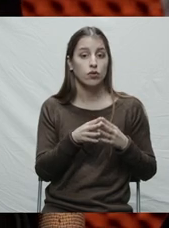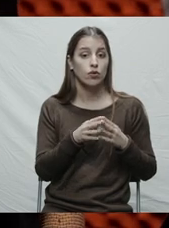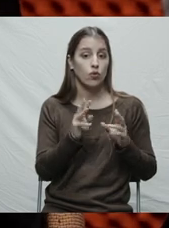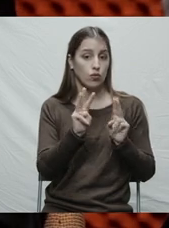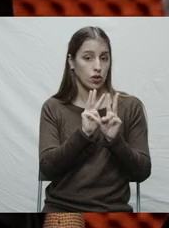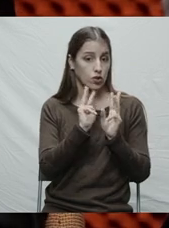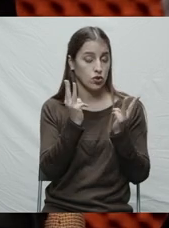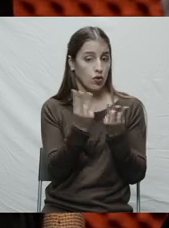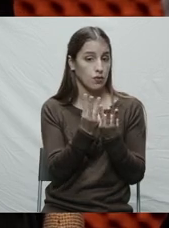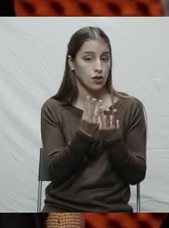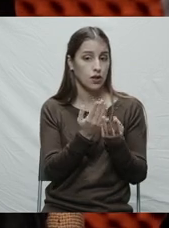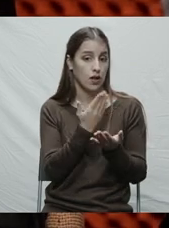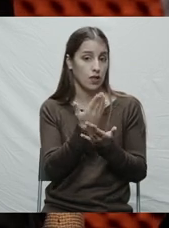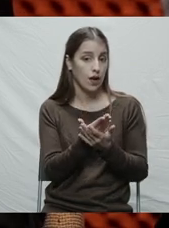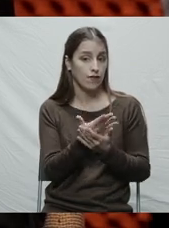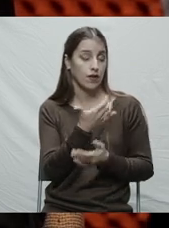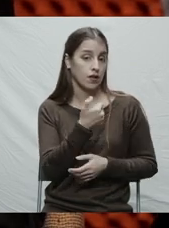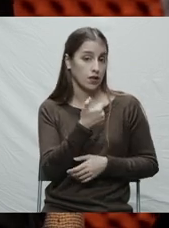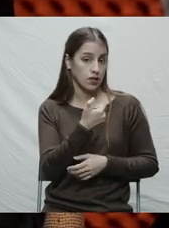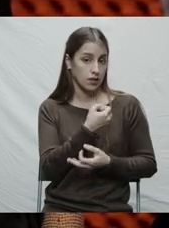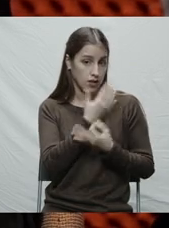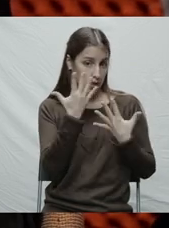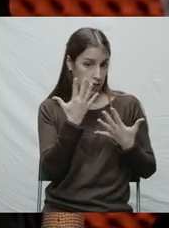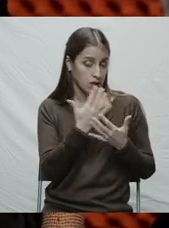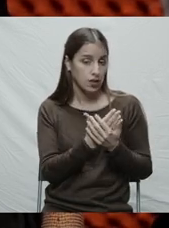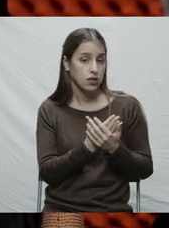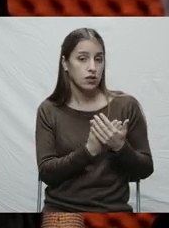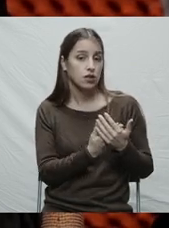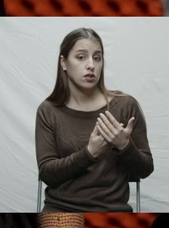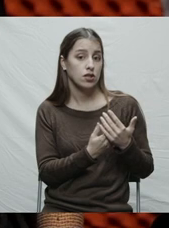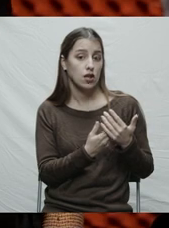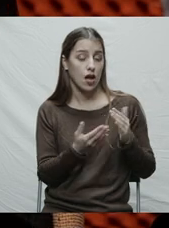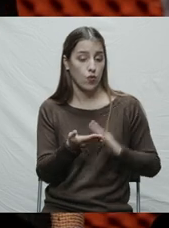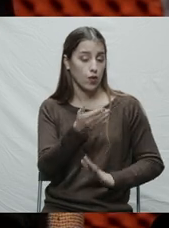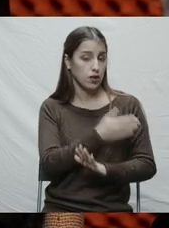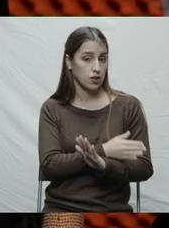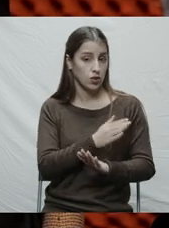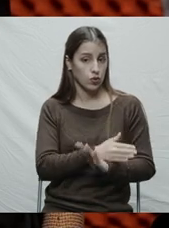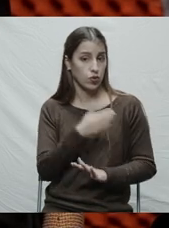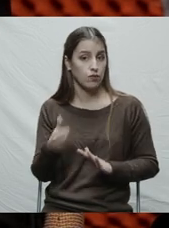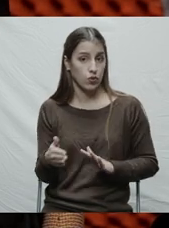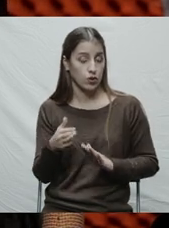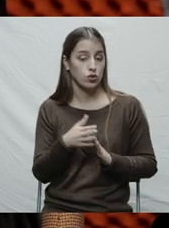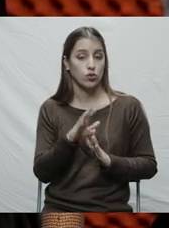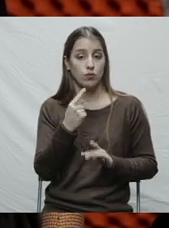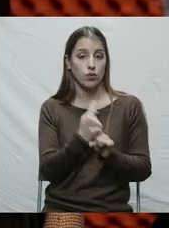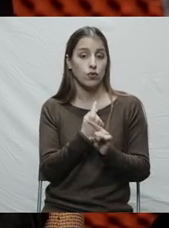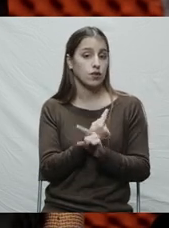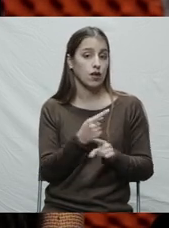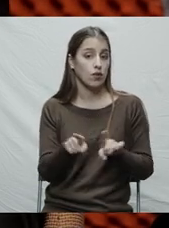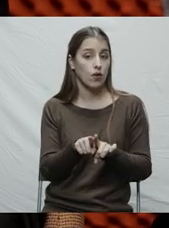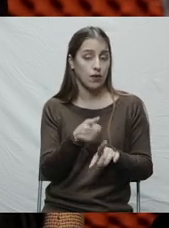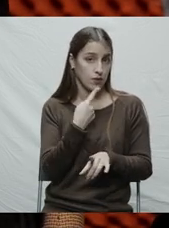que ela dava de 15 dias, que começou a dar depois, mas esse trabalho regular, um antes e depois. Ou seja, uma coisa é Sim.